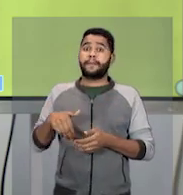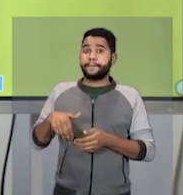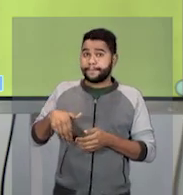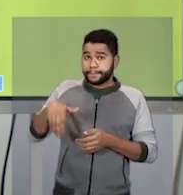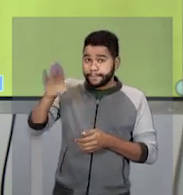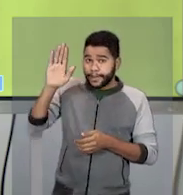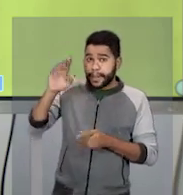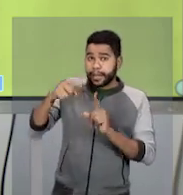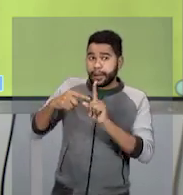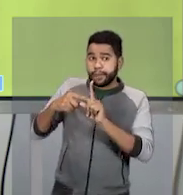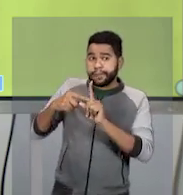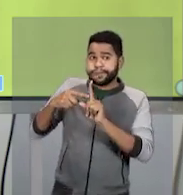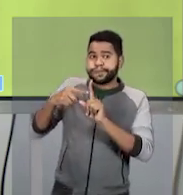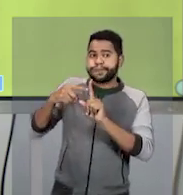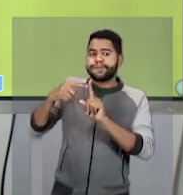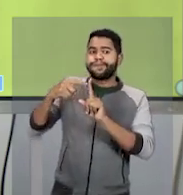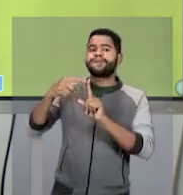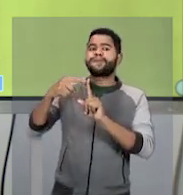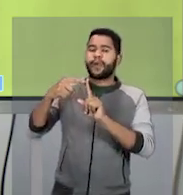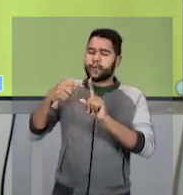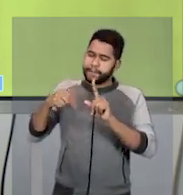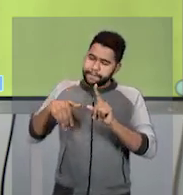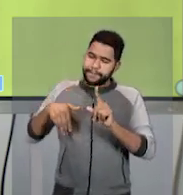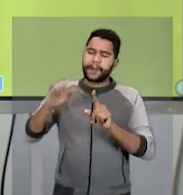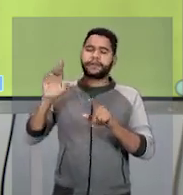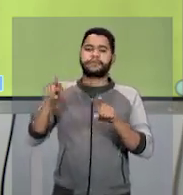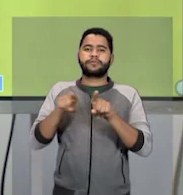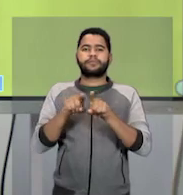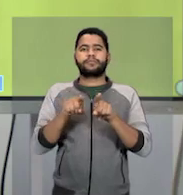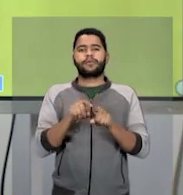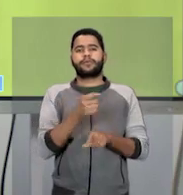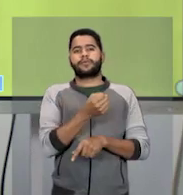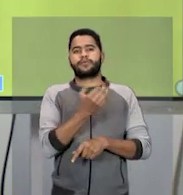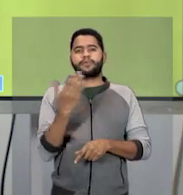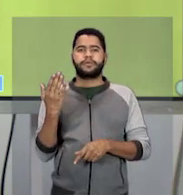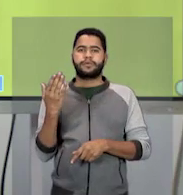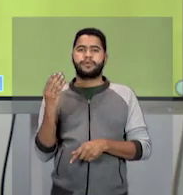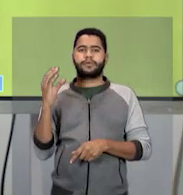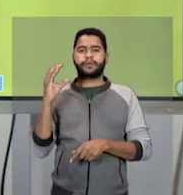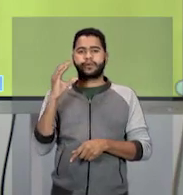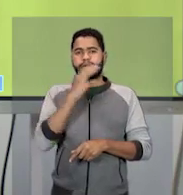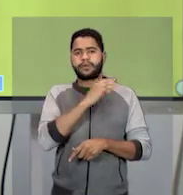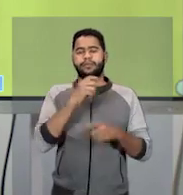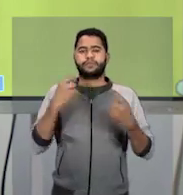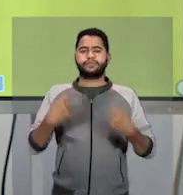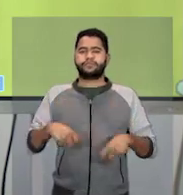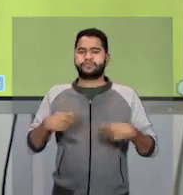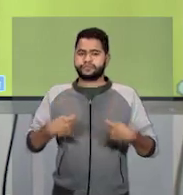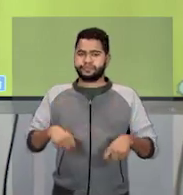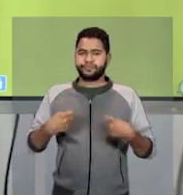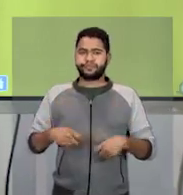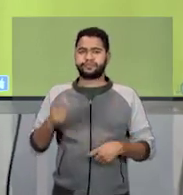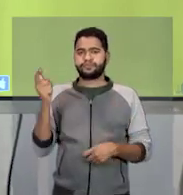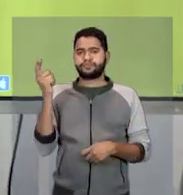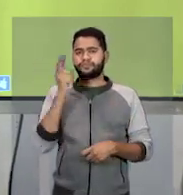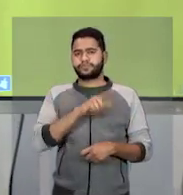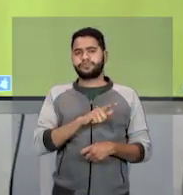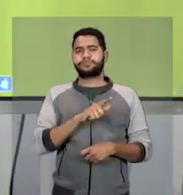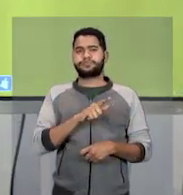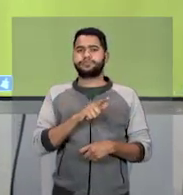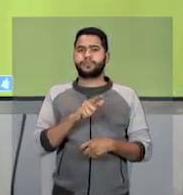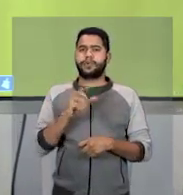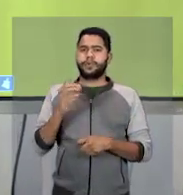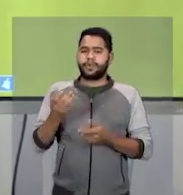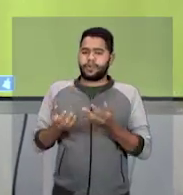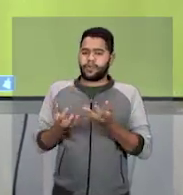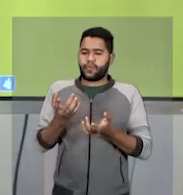for a temperatura, maior vai ser a quantidade de calor que você precisa para conseguir